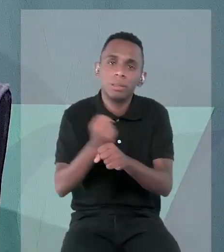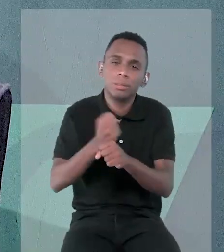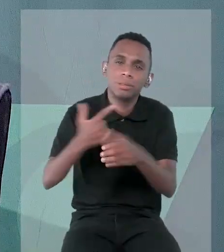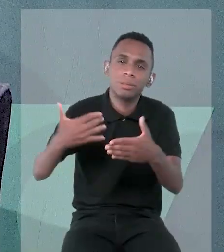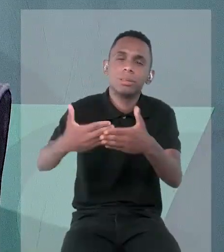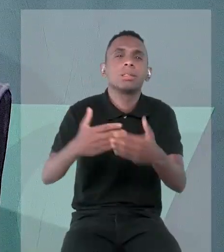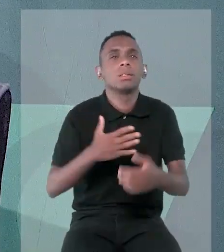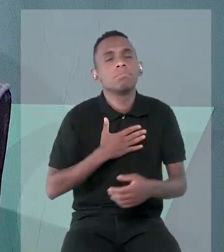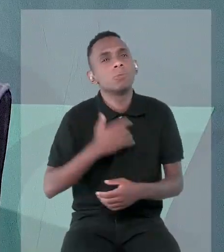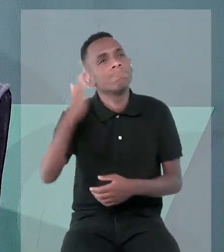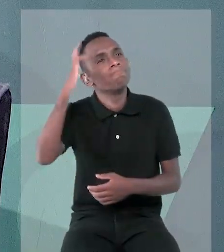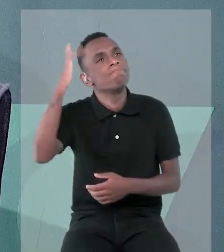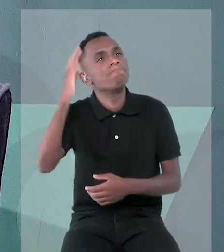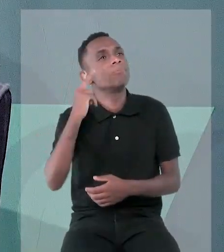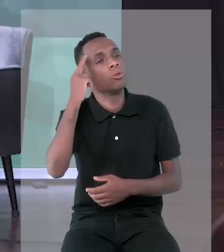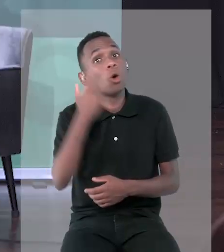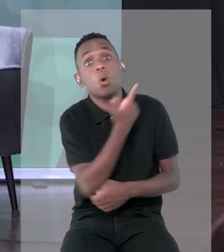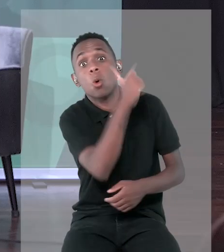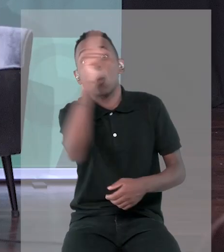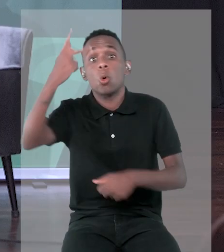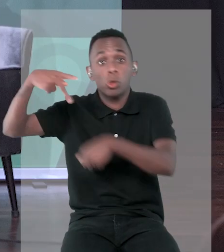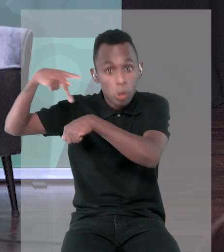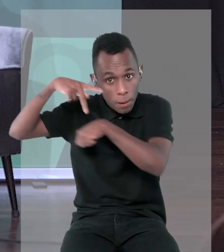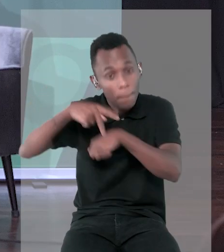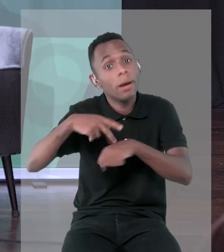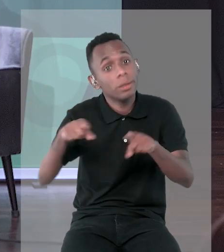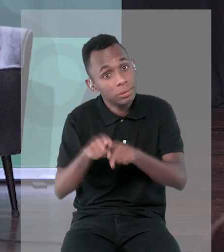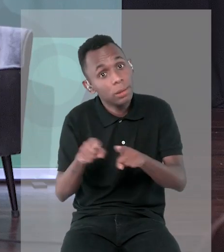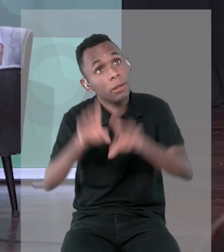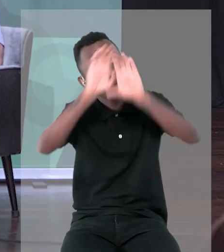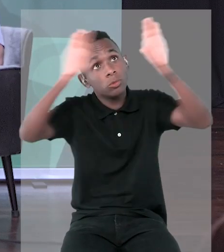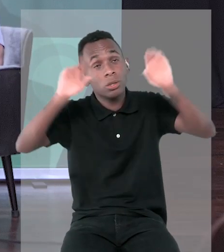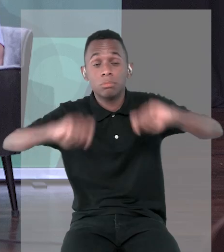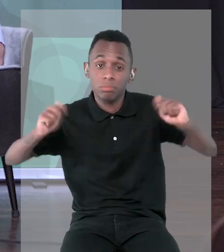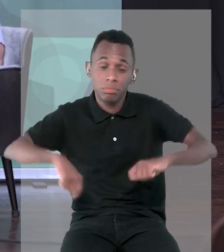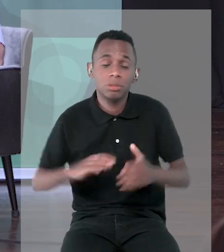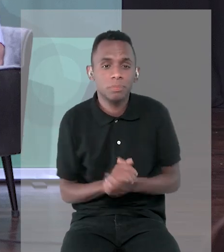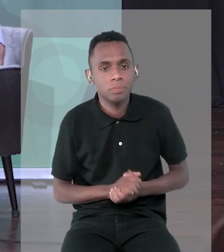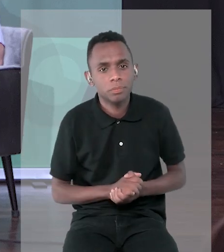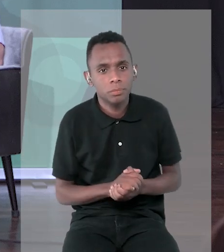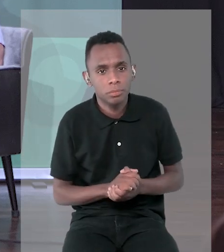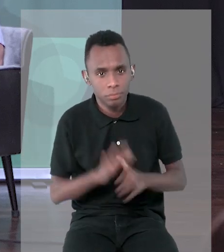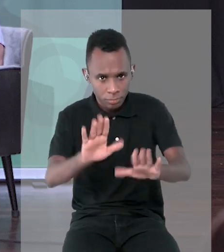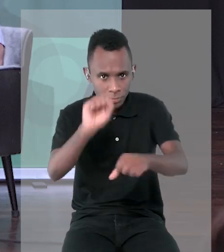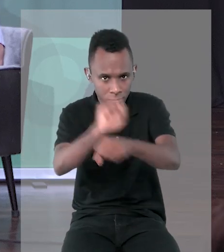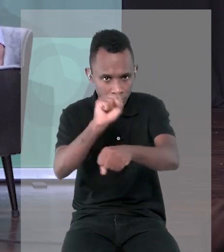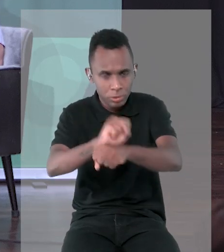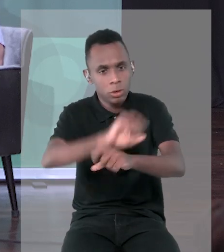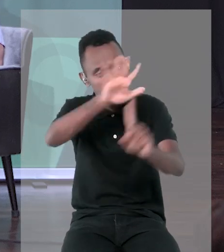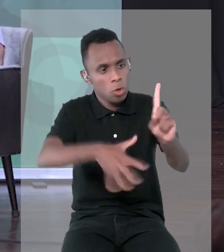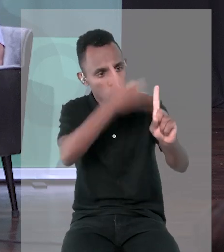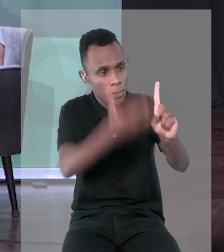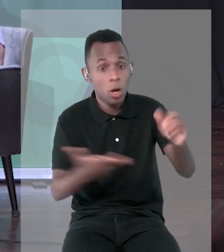meu sonho é de tentar fazer em outros países, e por que não no céu. Maravilha. Gente, eu quero dar uma paradinha para fazer uma